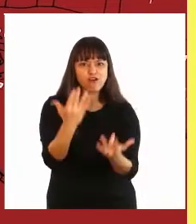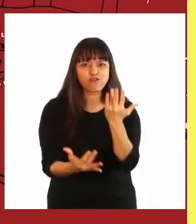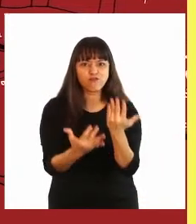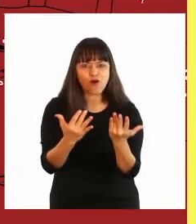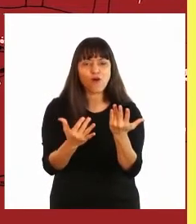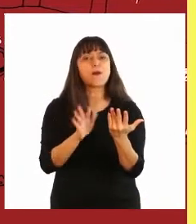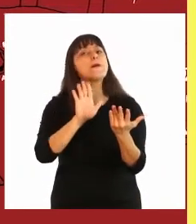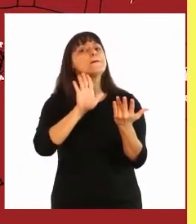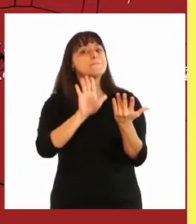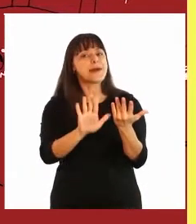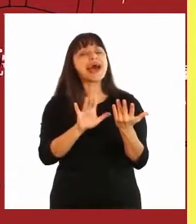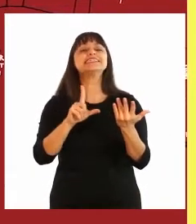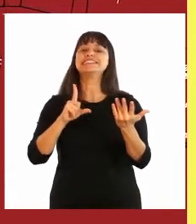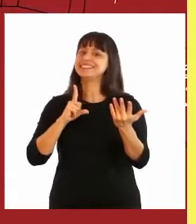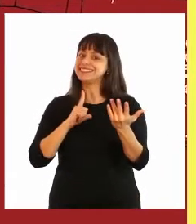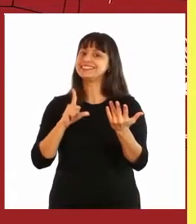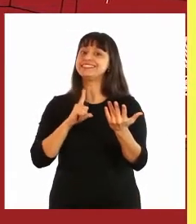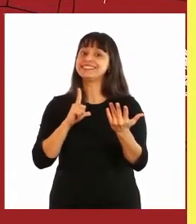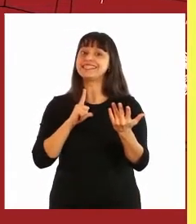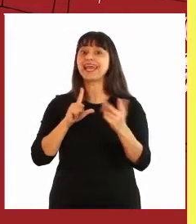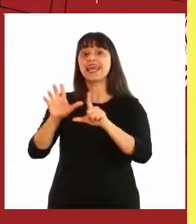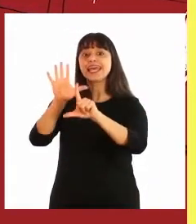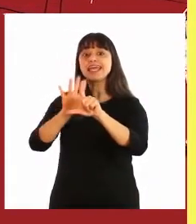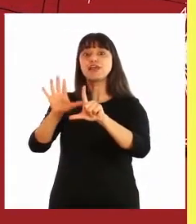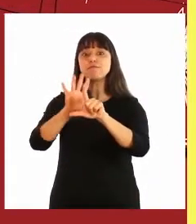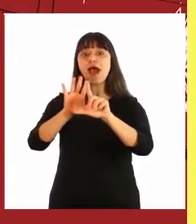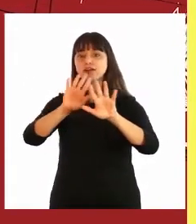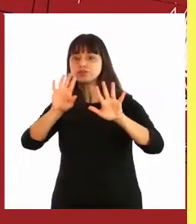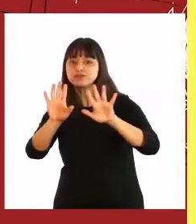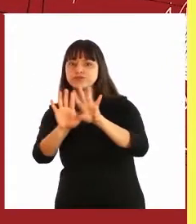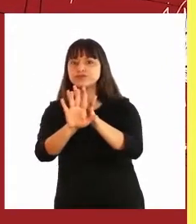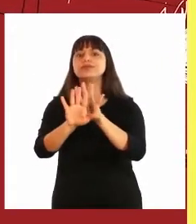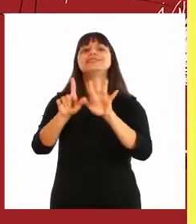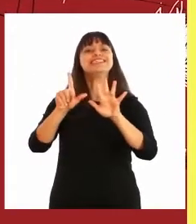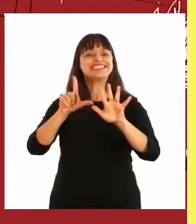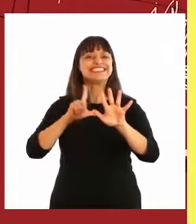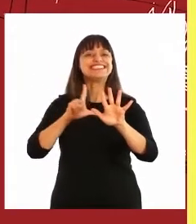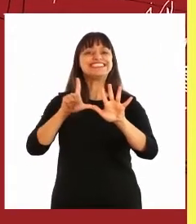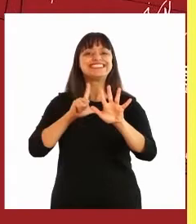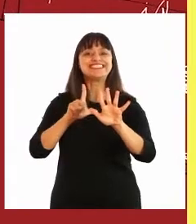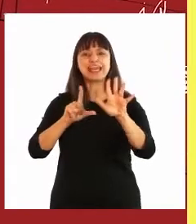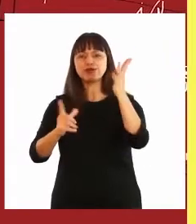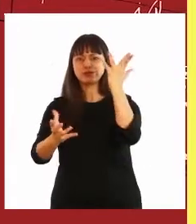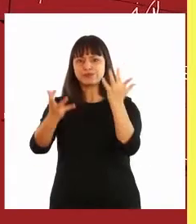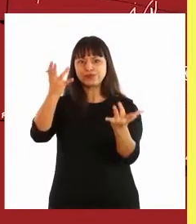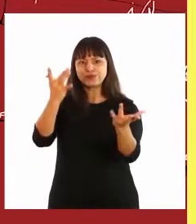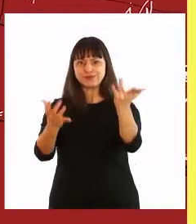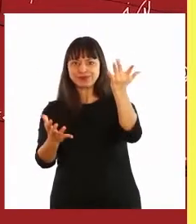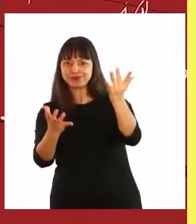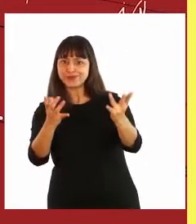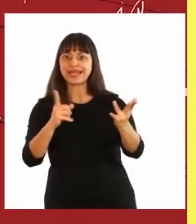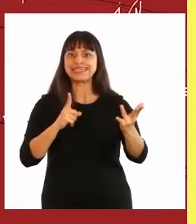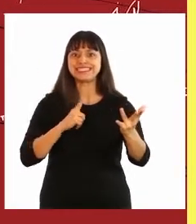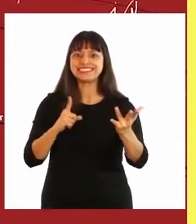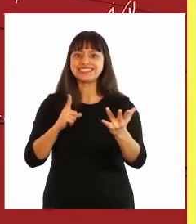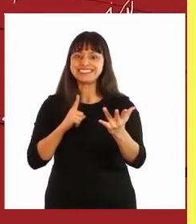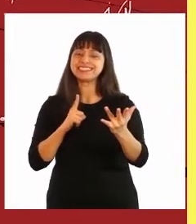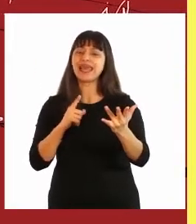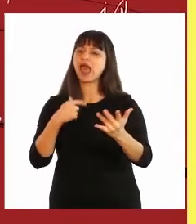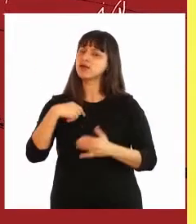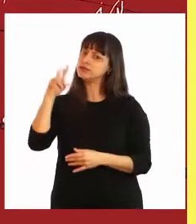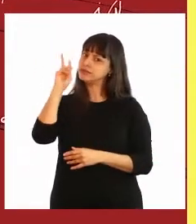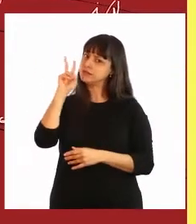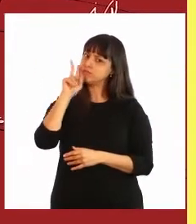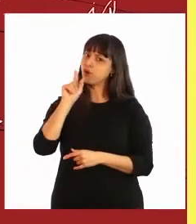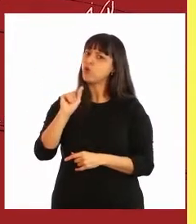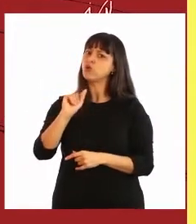Rondon, mas existe essa outra imagem por trás dele que também está em chamas, né? E aí eu trago de volta esse questionamento: